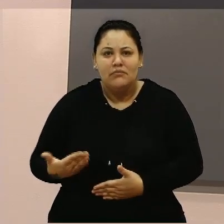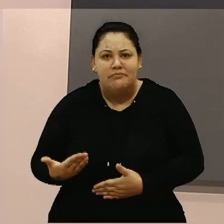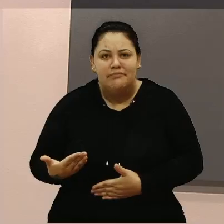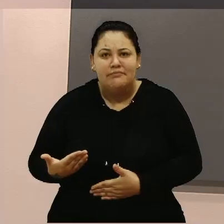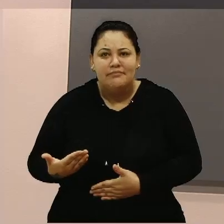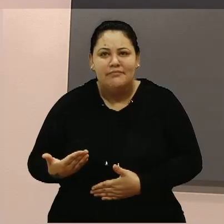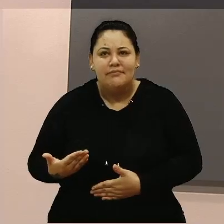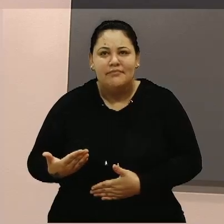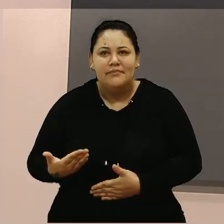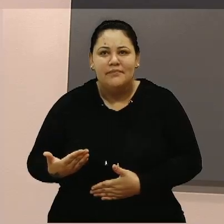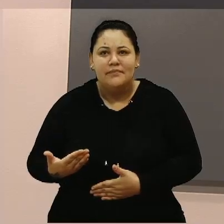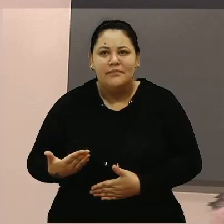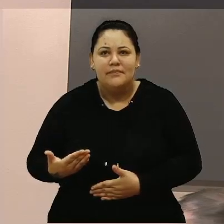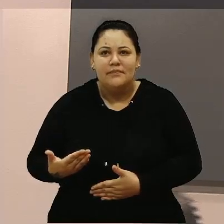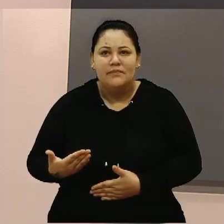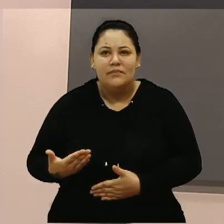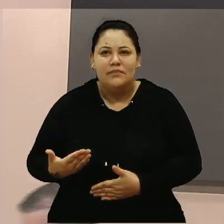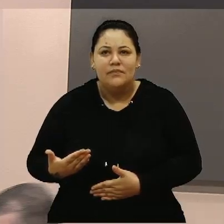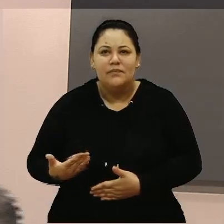não precisam.